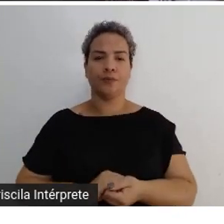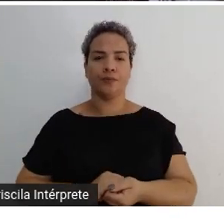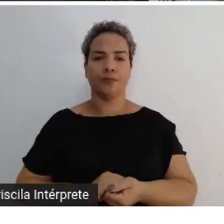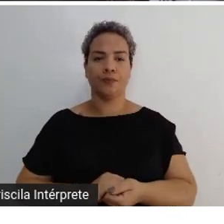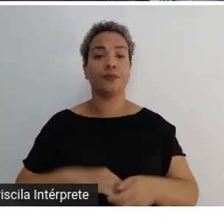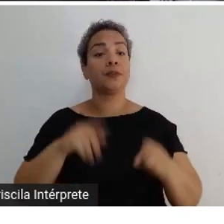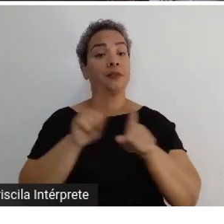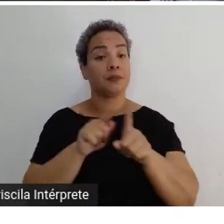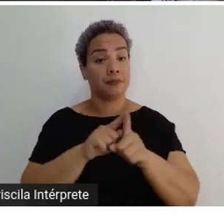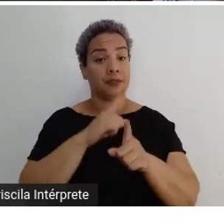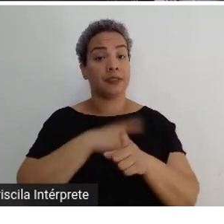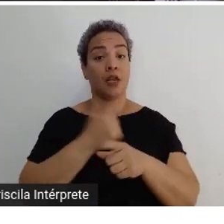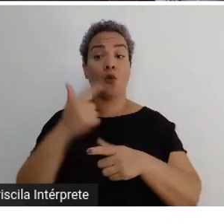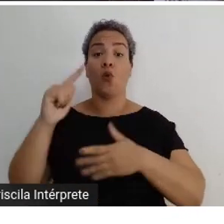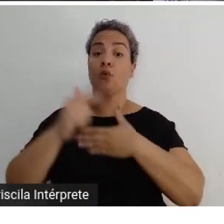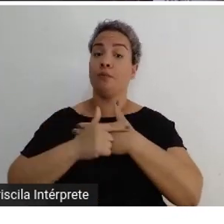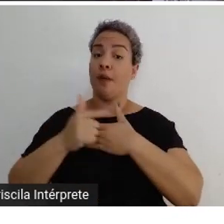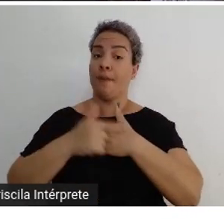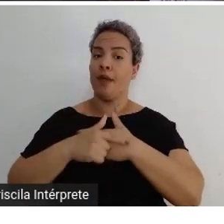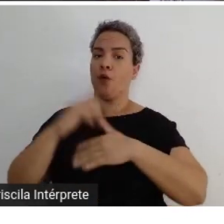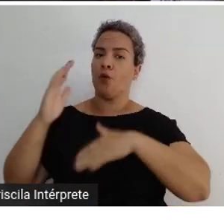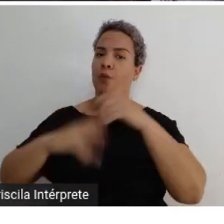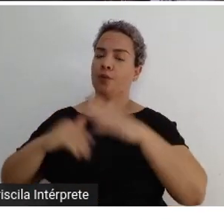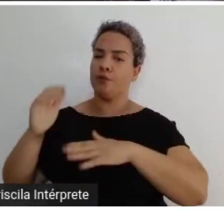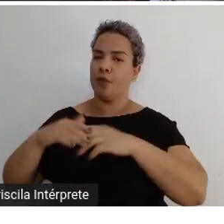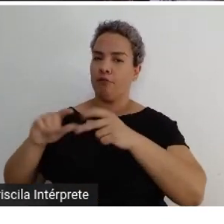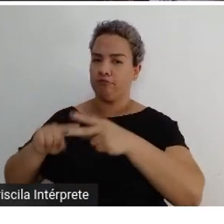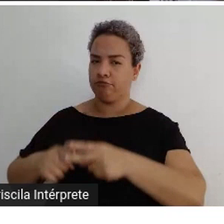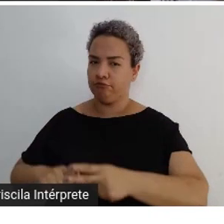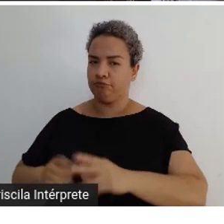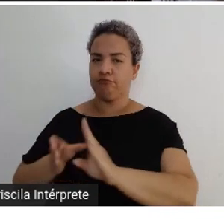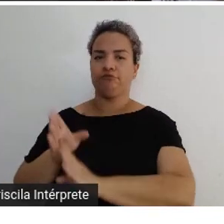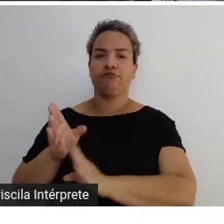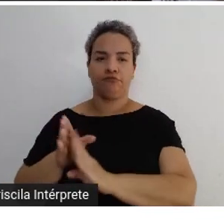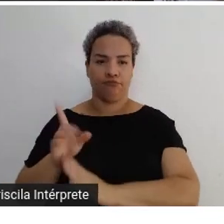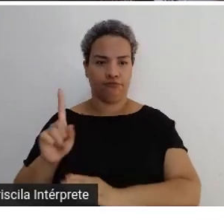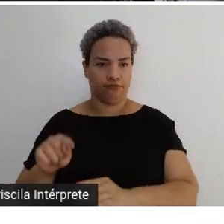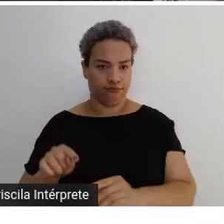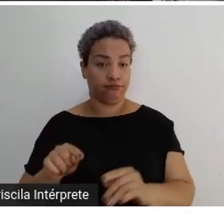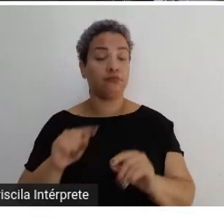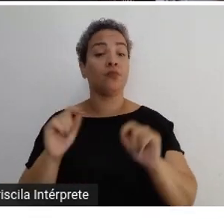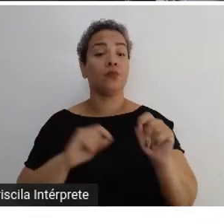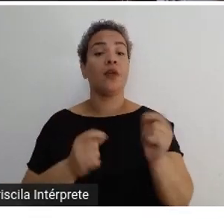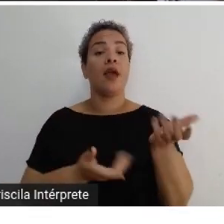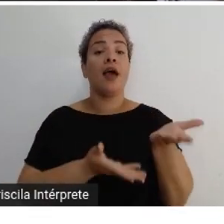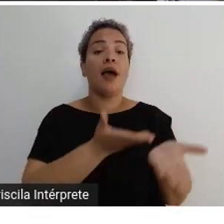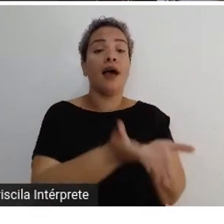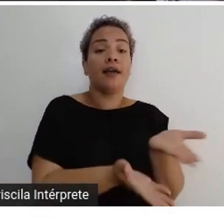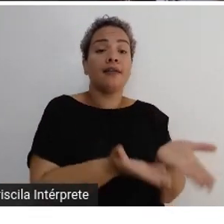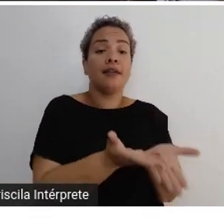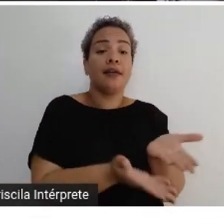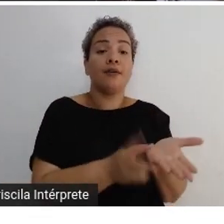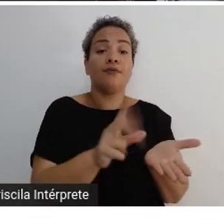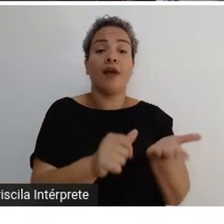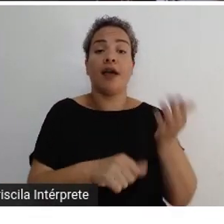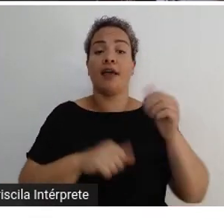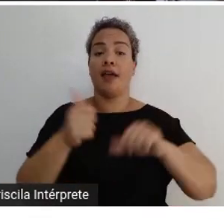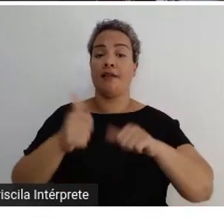também um outro papel do curador, que é a curadoria do atendimento, aonde ele vai avaliar a